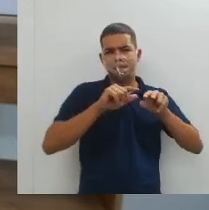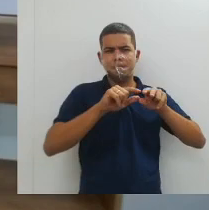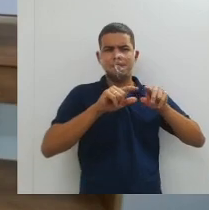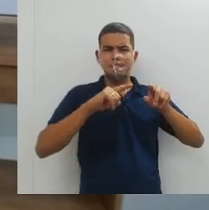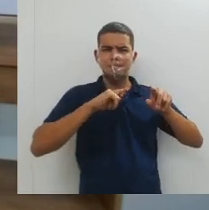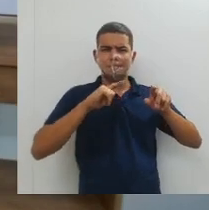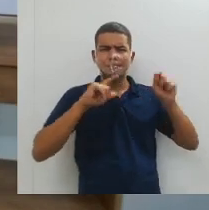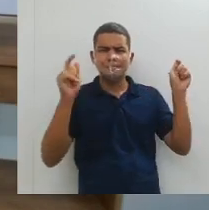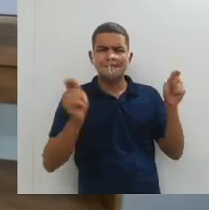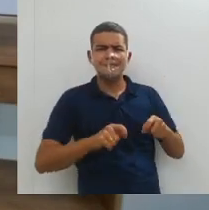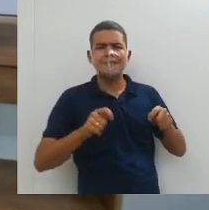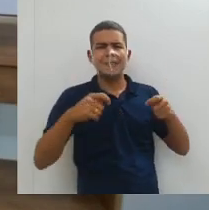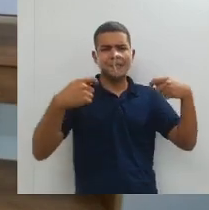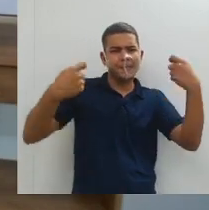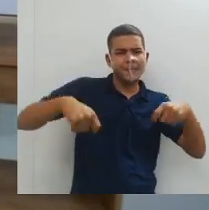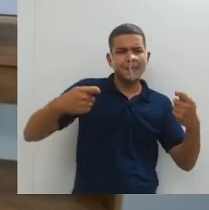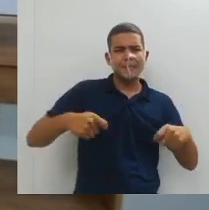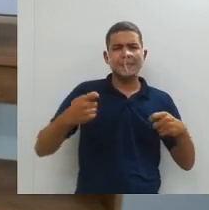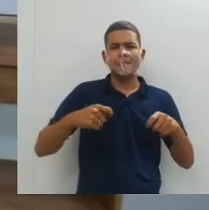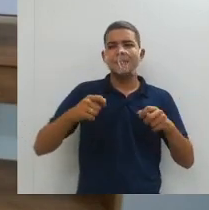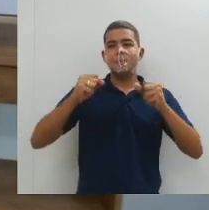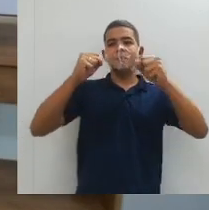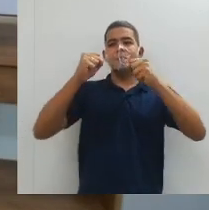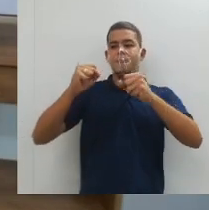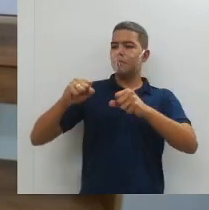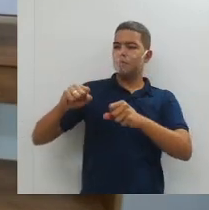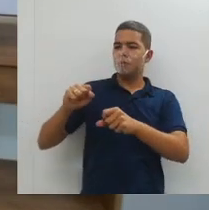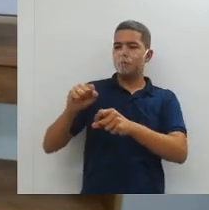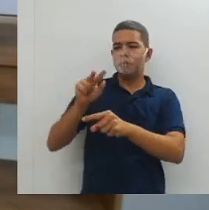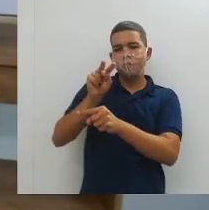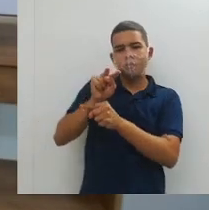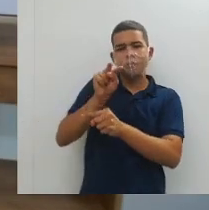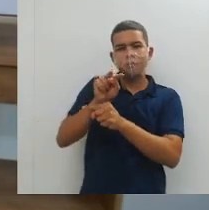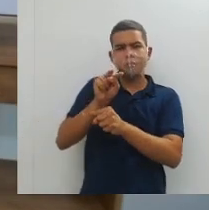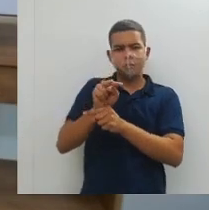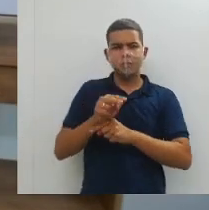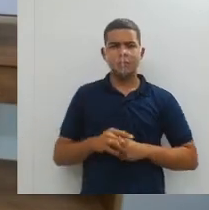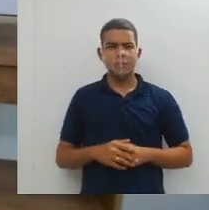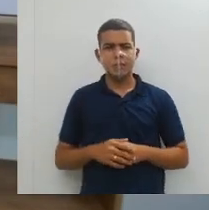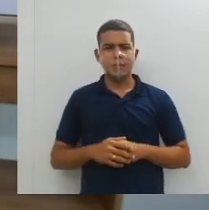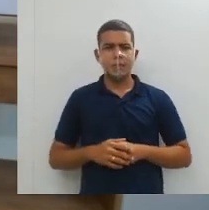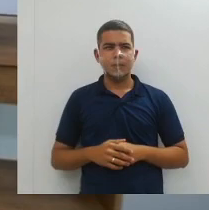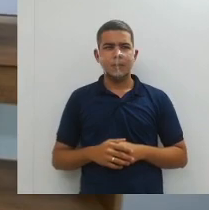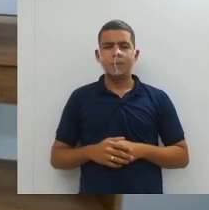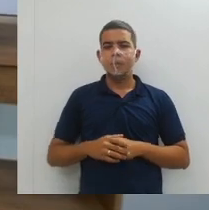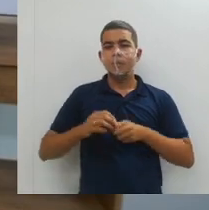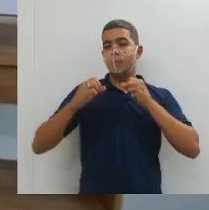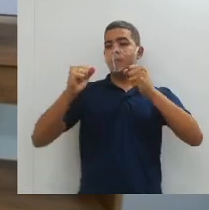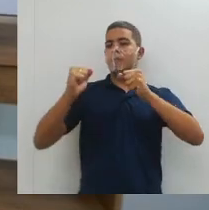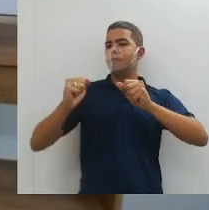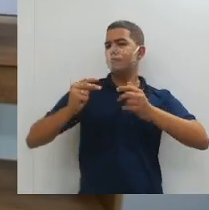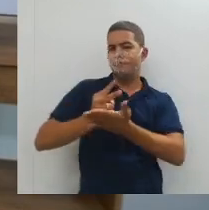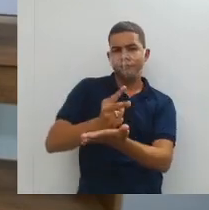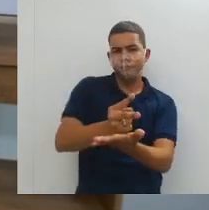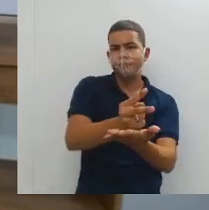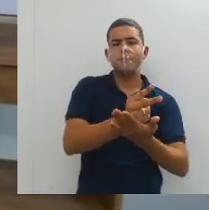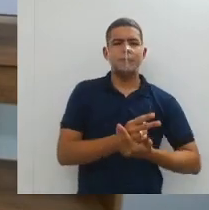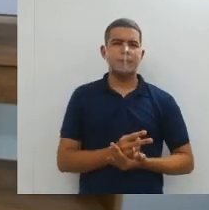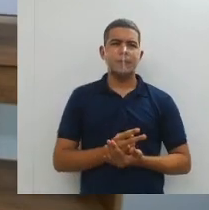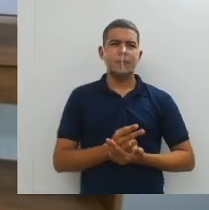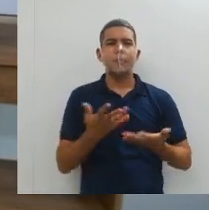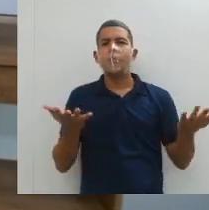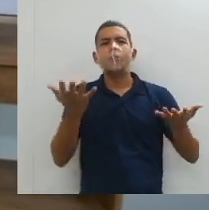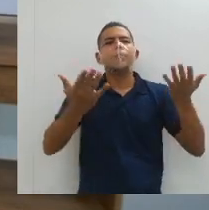possíveis que fossem necessários para se manter no poder ou para pelo menos dar